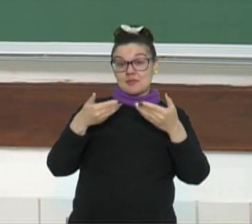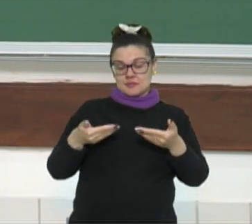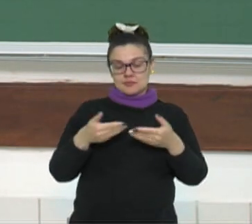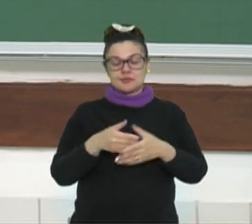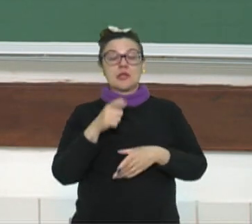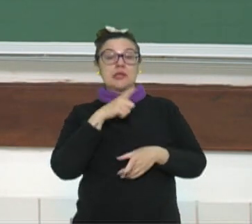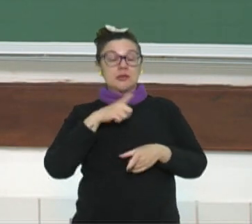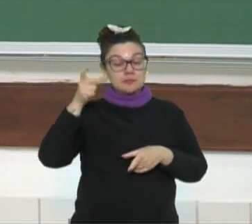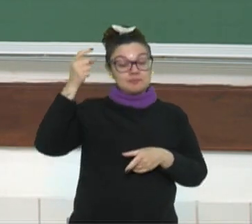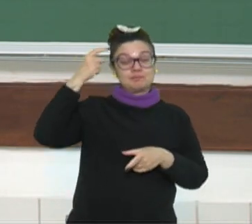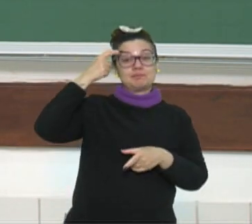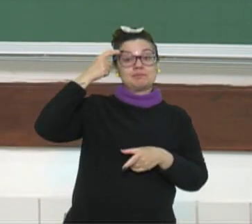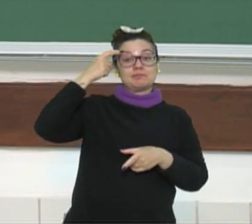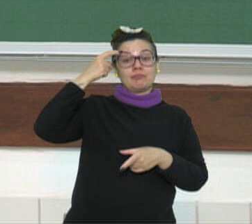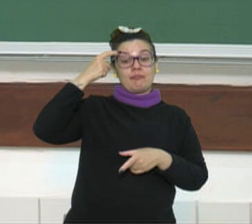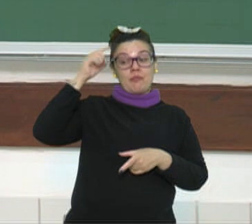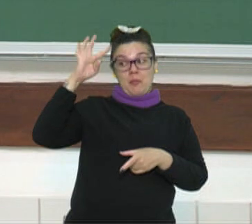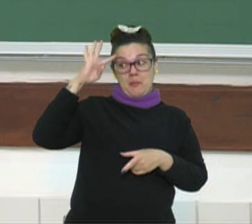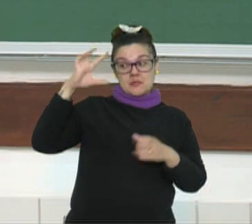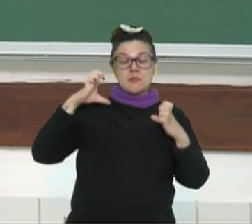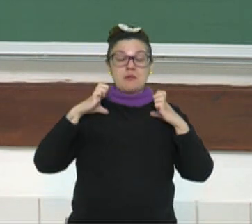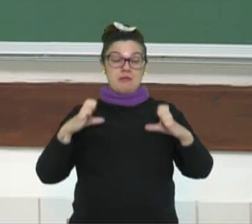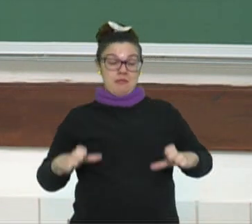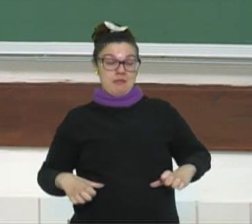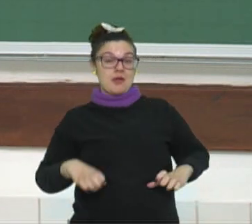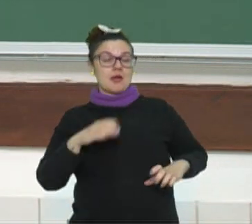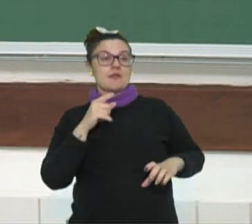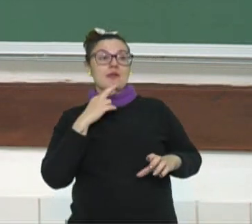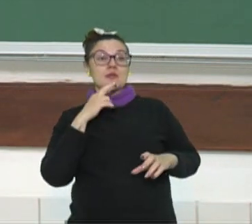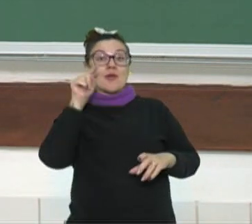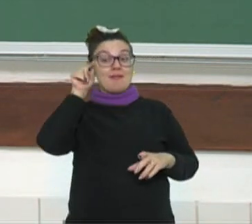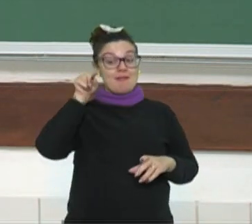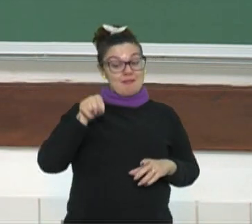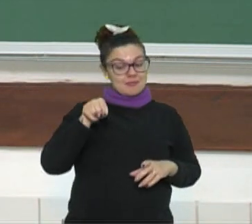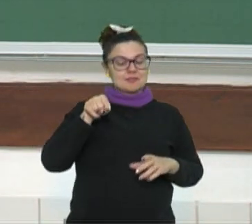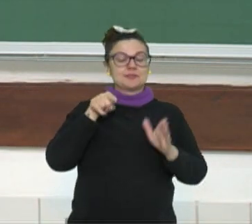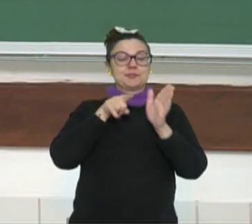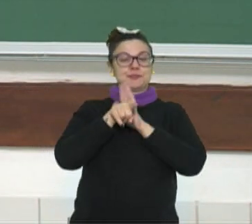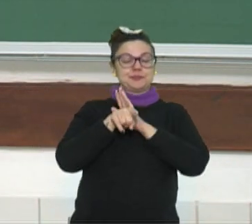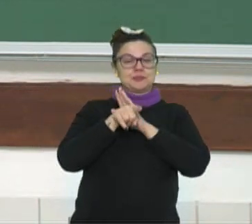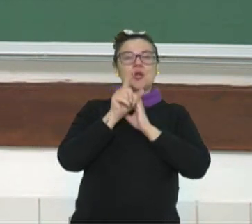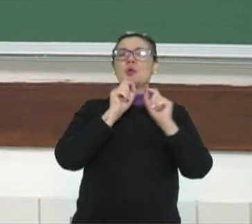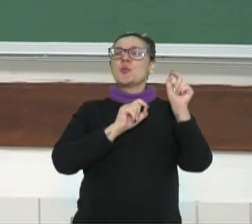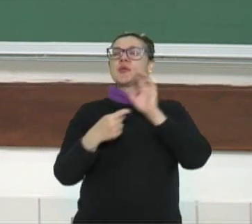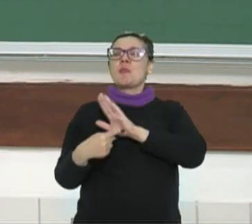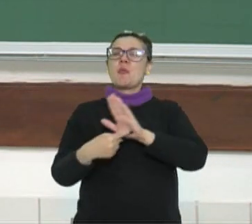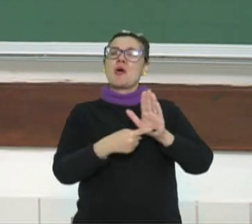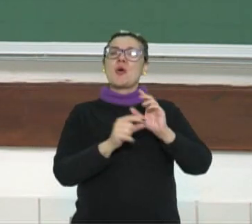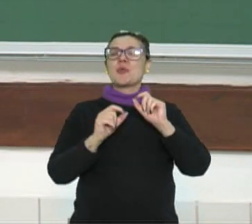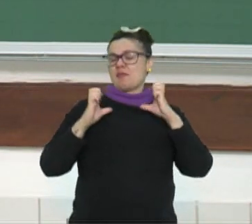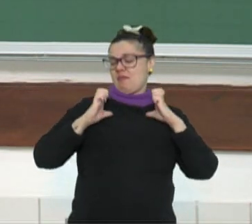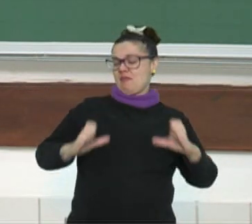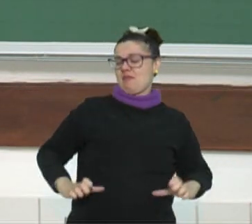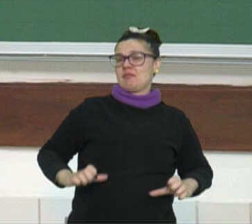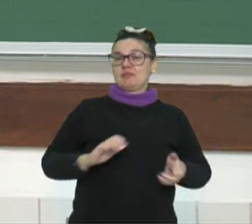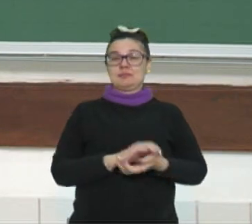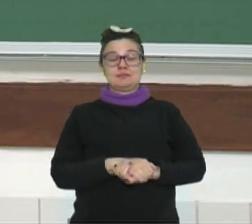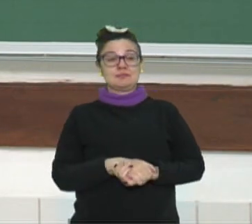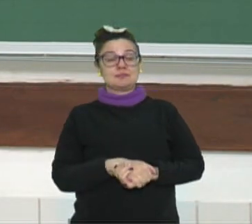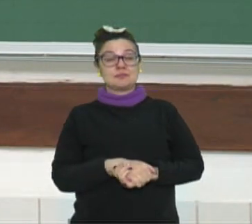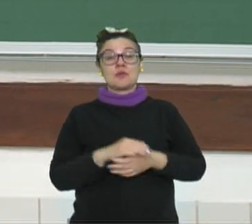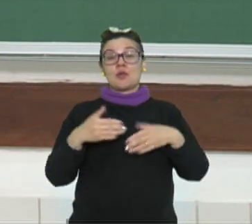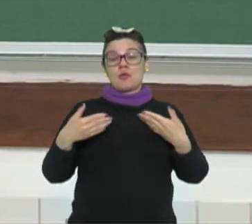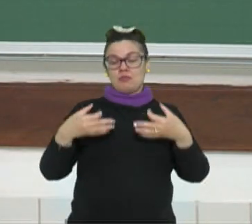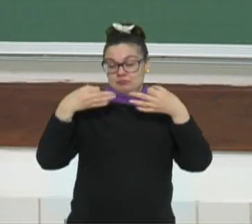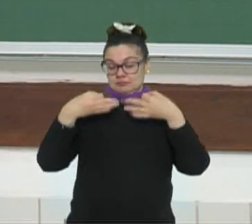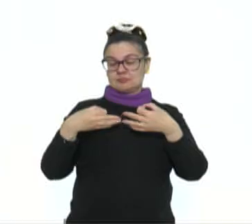essa consciência do pensamento ético vai nos ajudar a responder essa. Ou seja, o que é moralidade? O que é ética? Então, vamos ver aqui qual é a